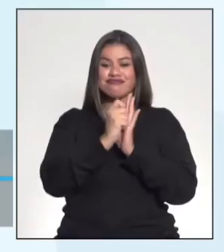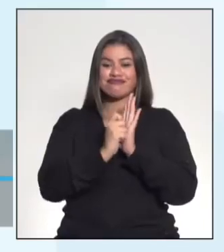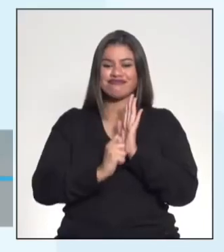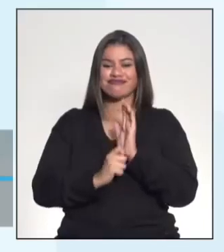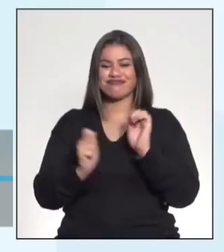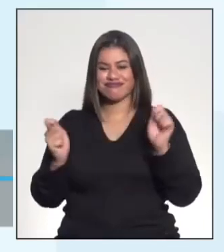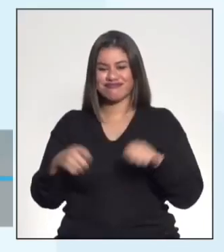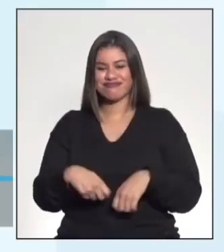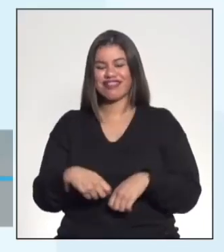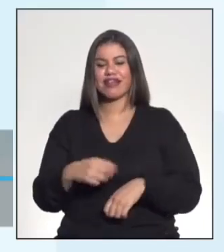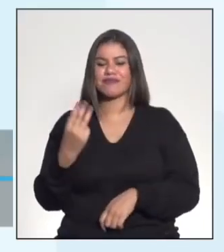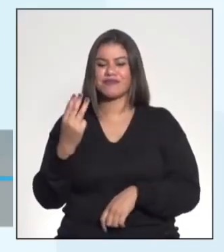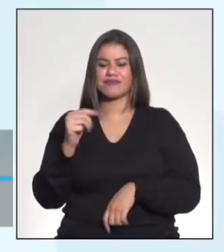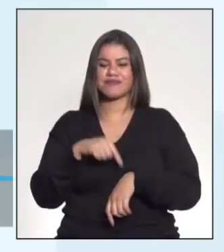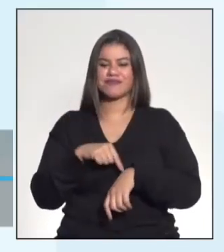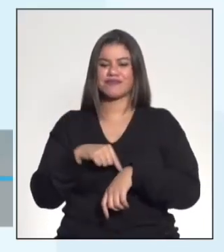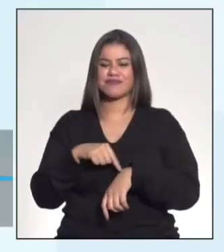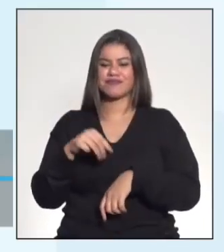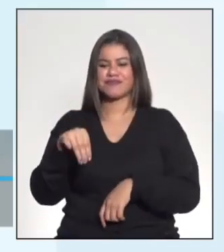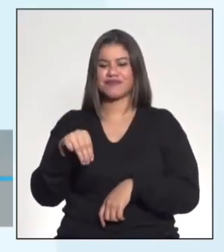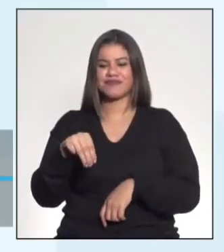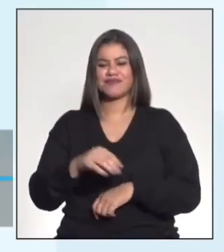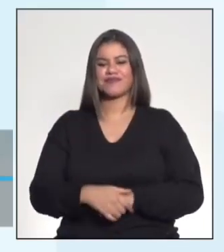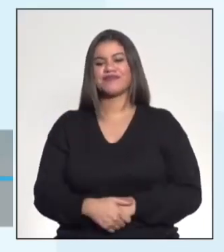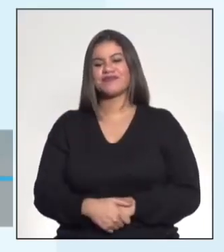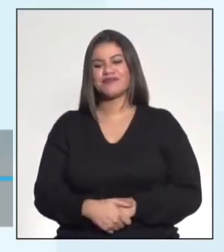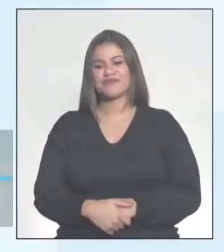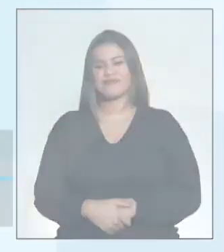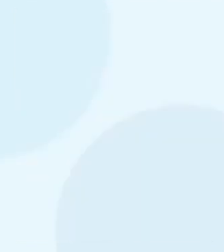os desenhos? 3 minutos, pessoal.